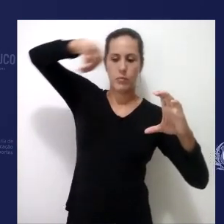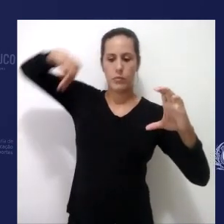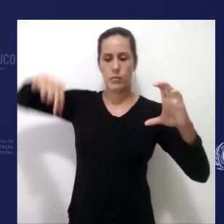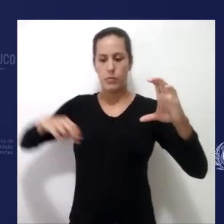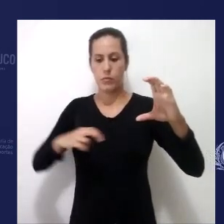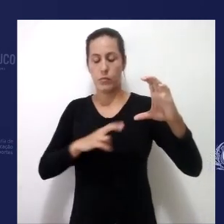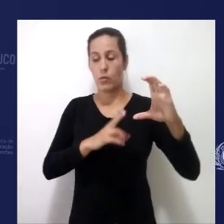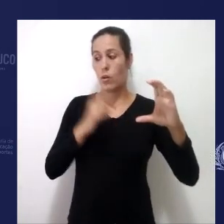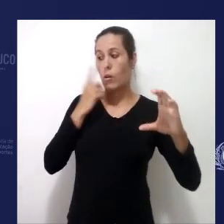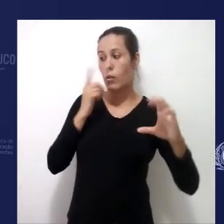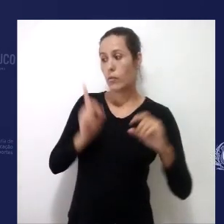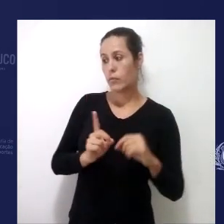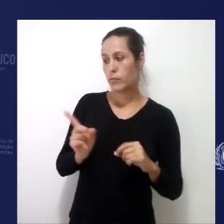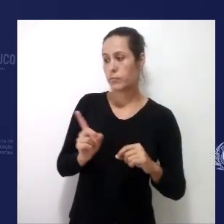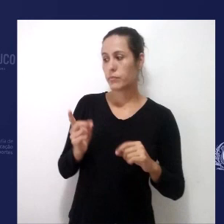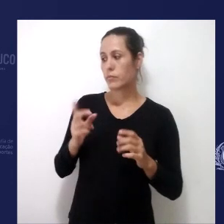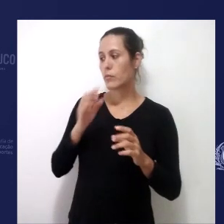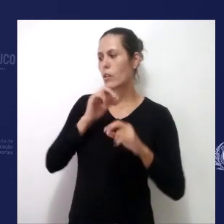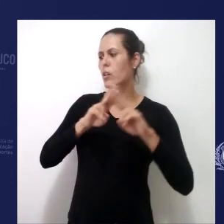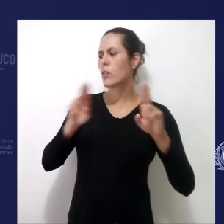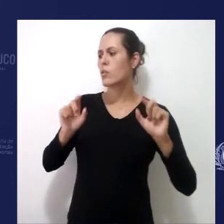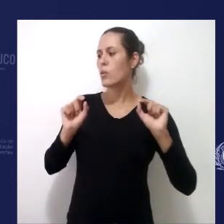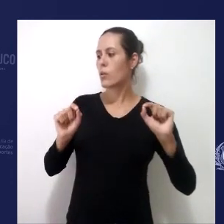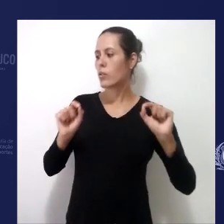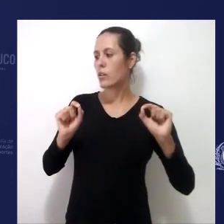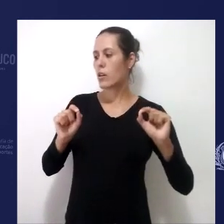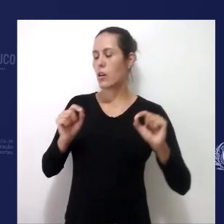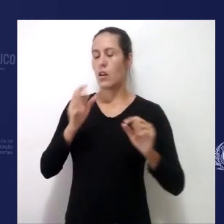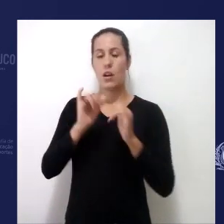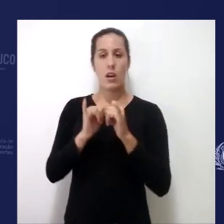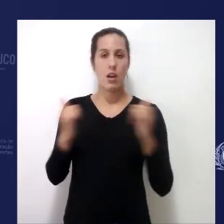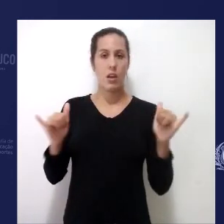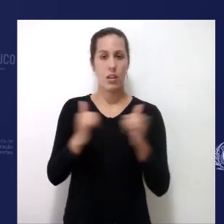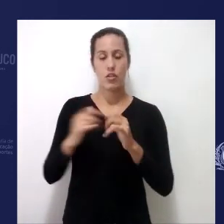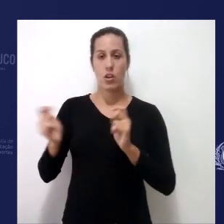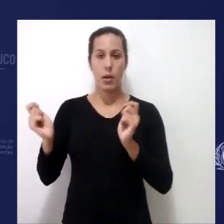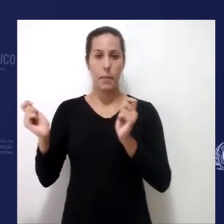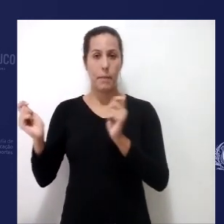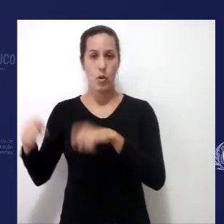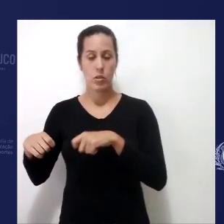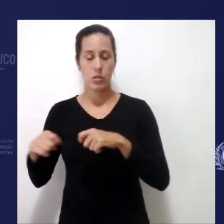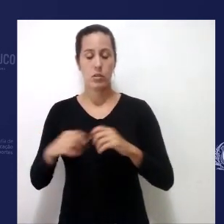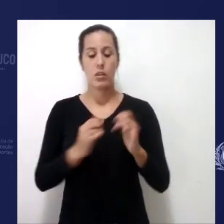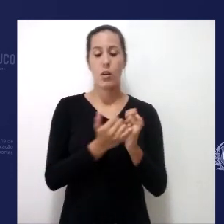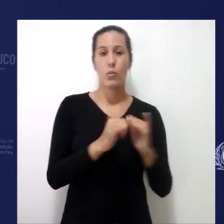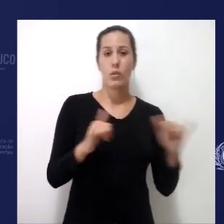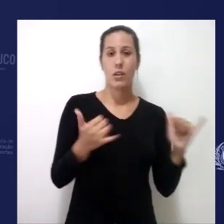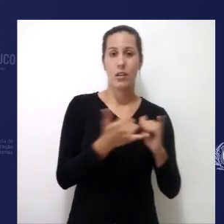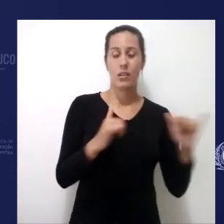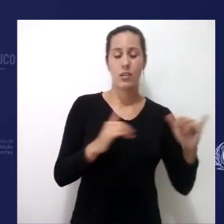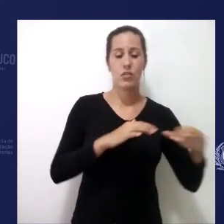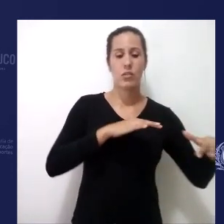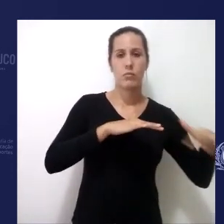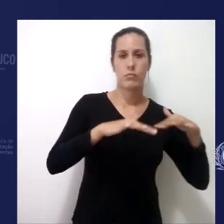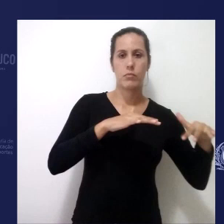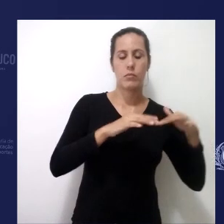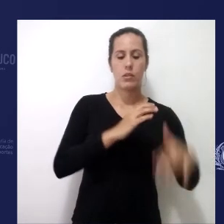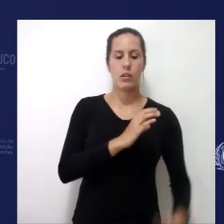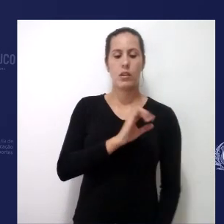montanha-russa, em relação à questão da energia potencial e da energia